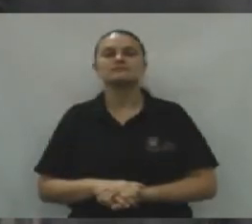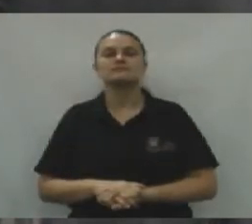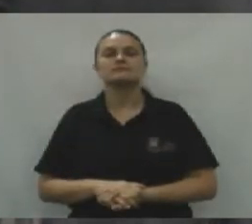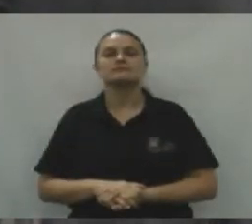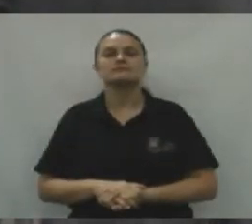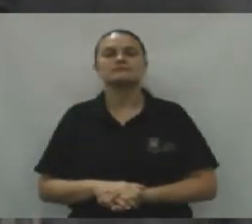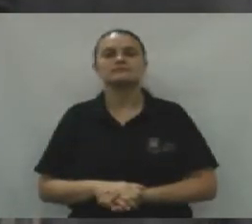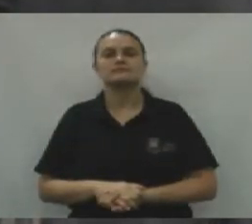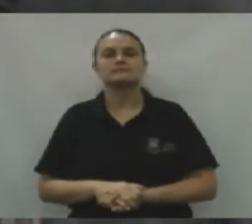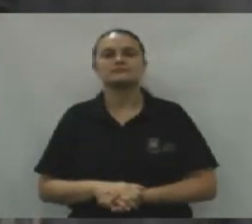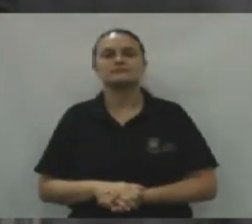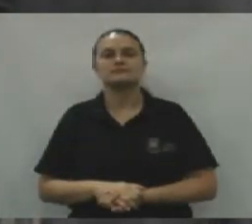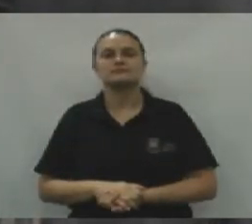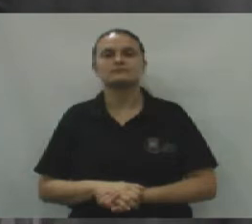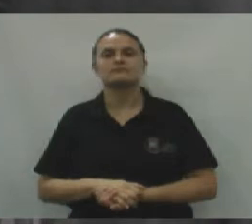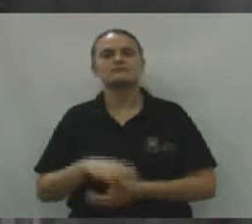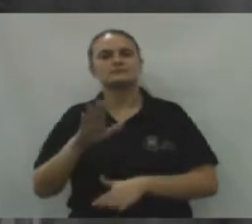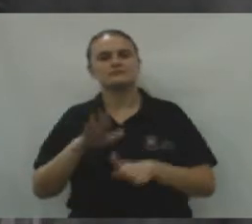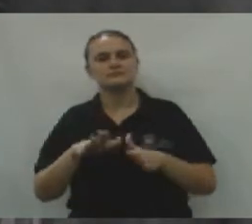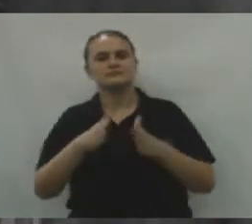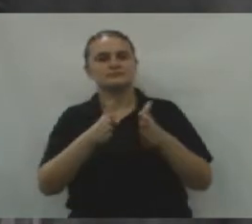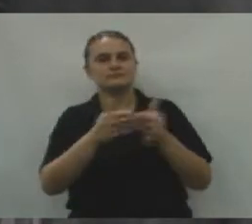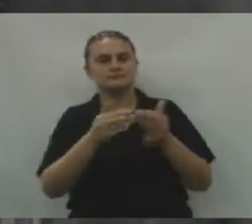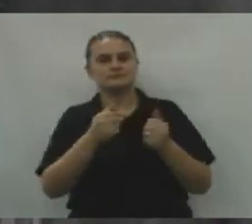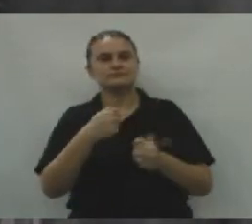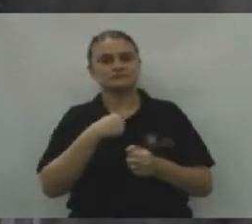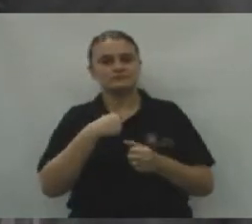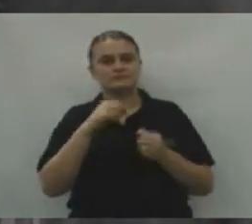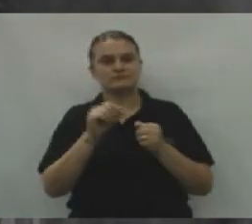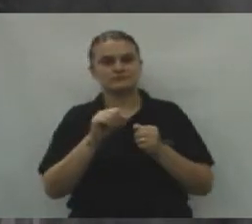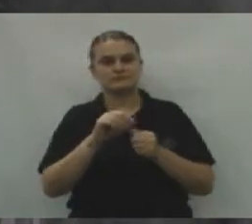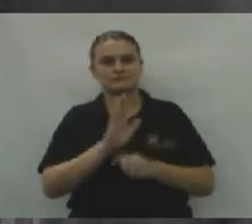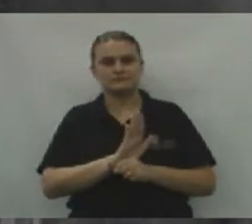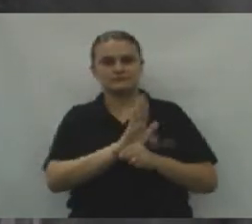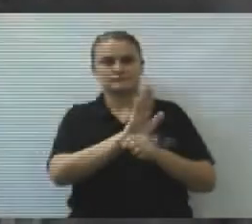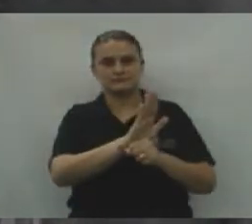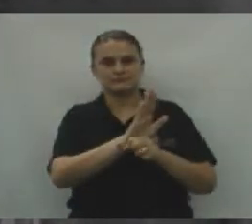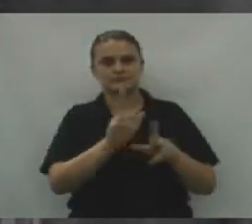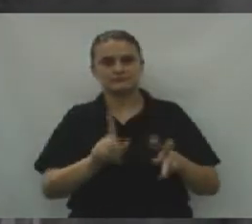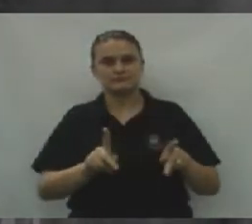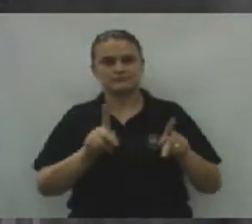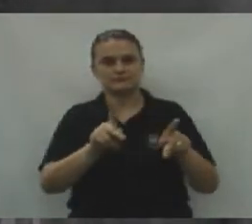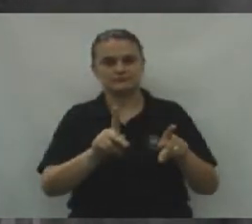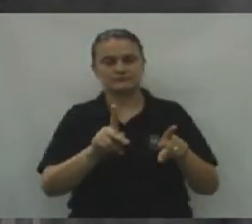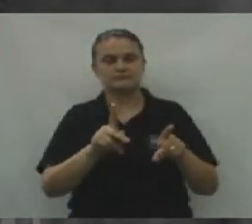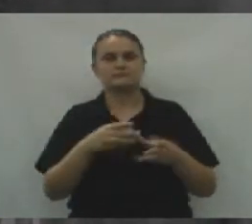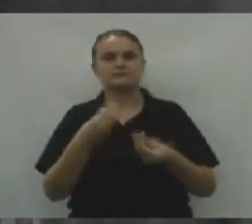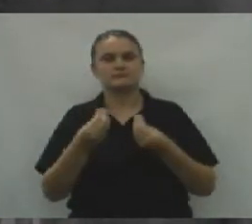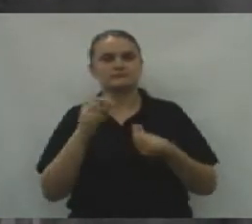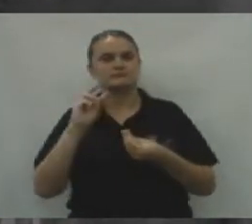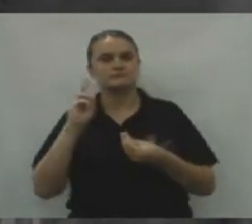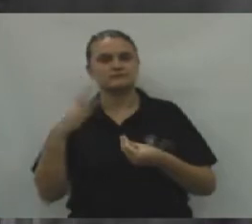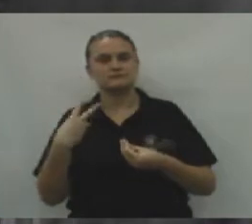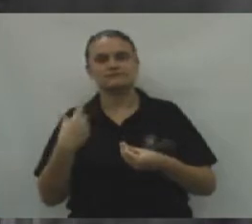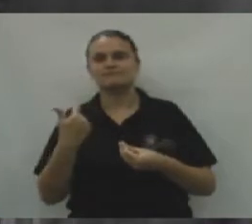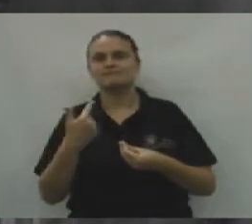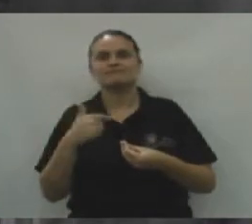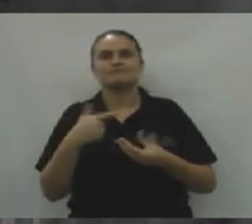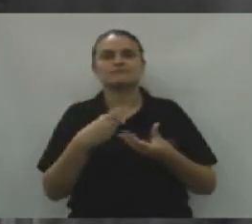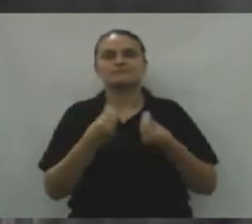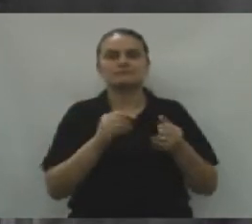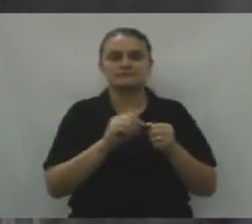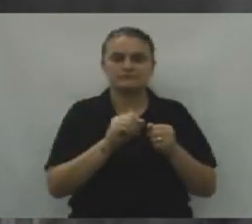que alguns requerimentos que eu fiz para ajudar a população, o qual o vereador não tem o poder de